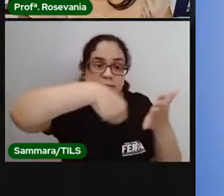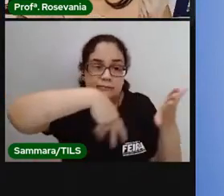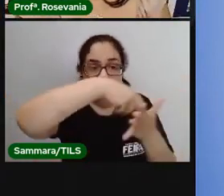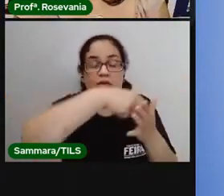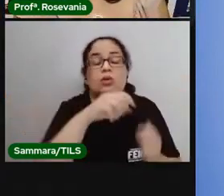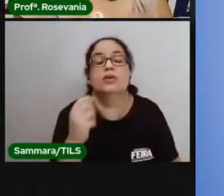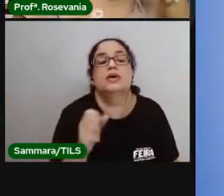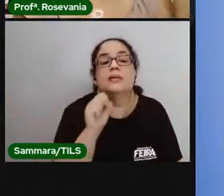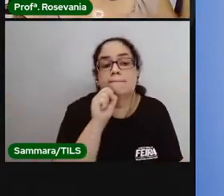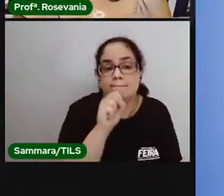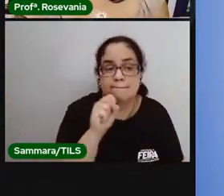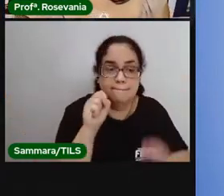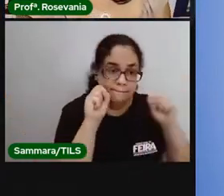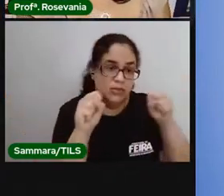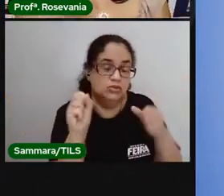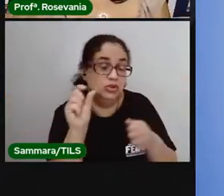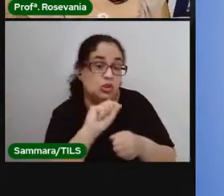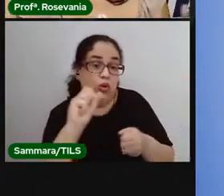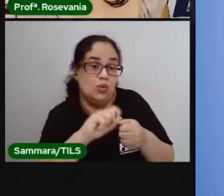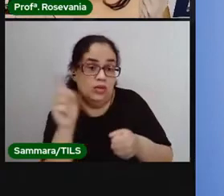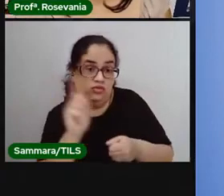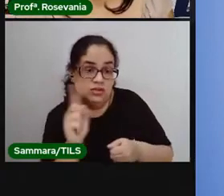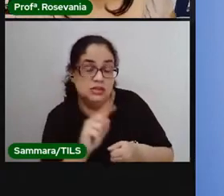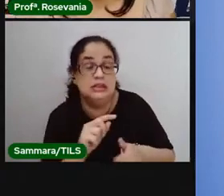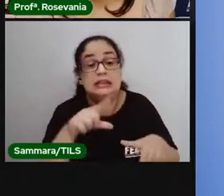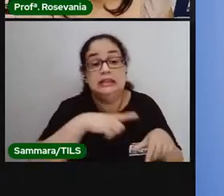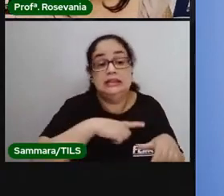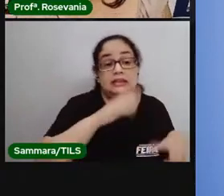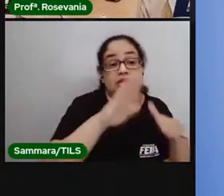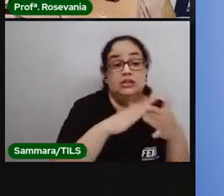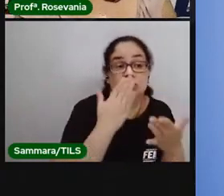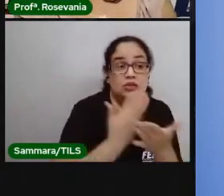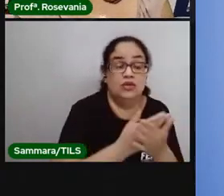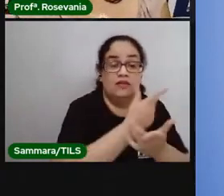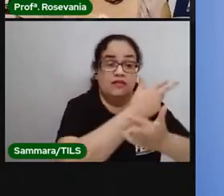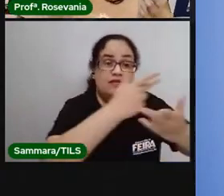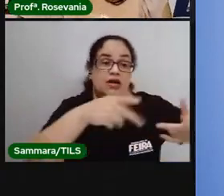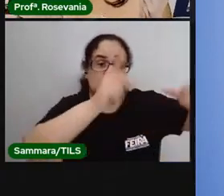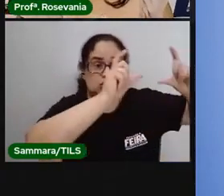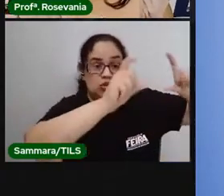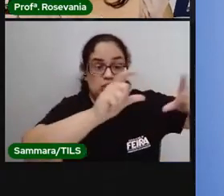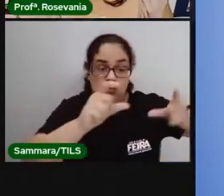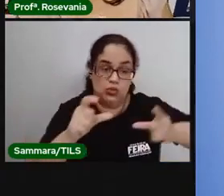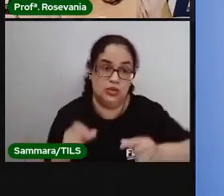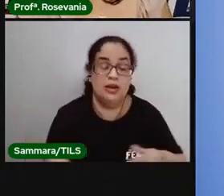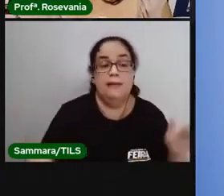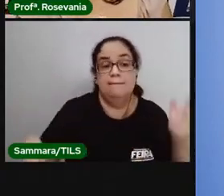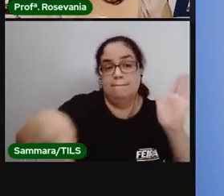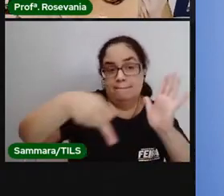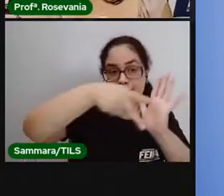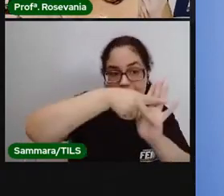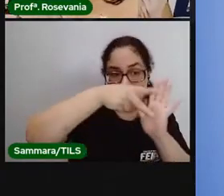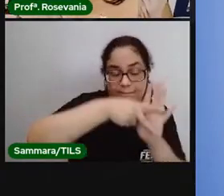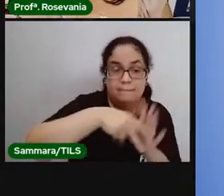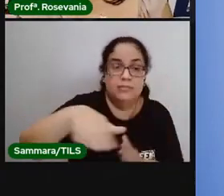não pode fazer. Depois tem escola, assim, tem vários outros lugares que a gente, né, se apropria também com o